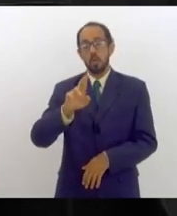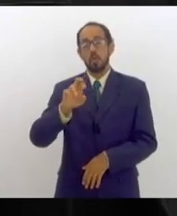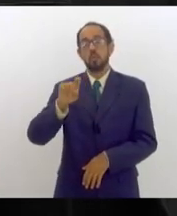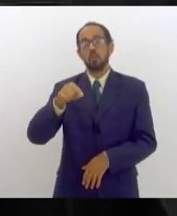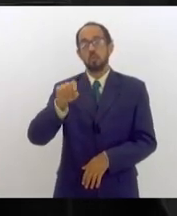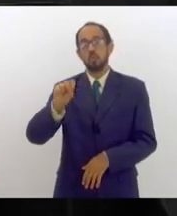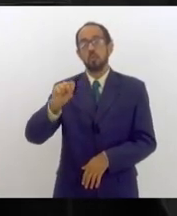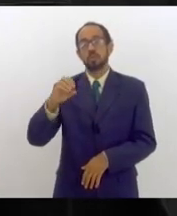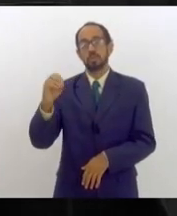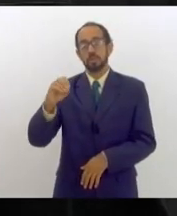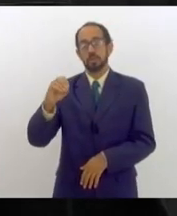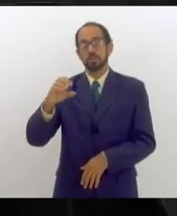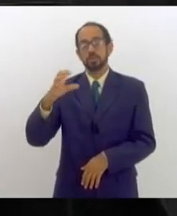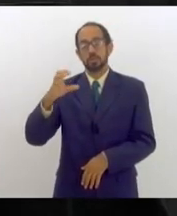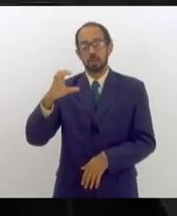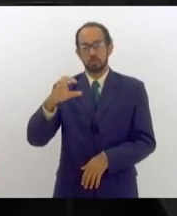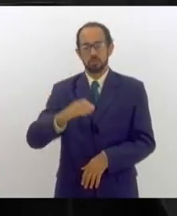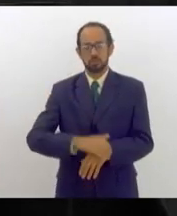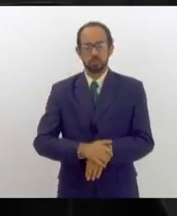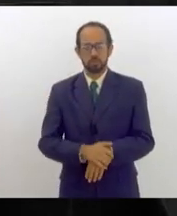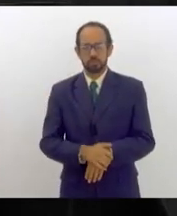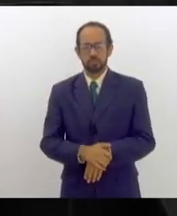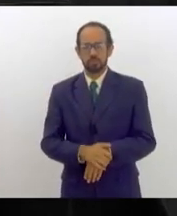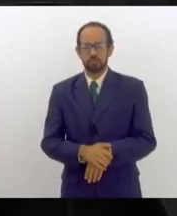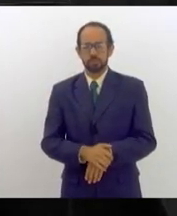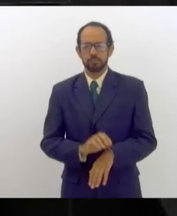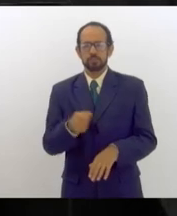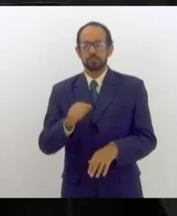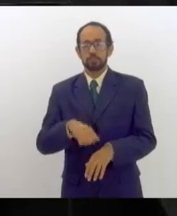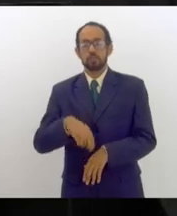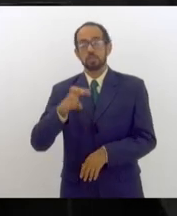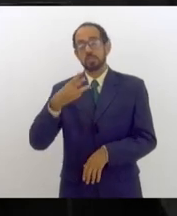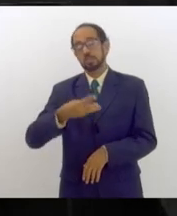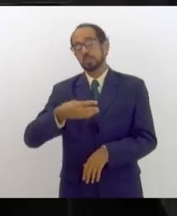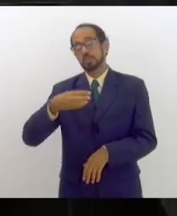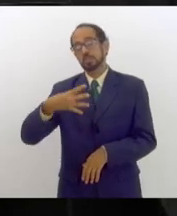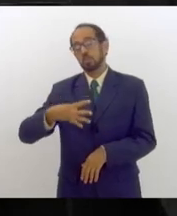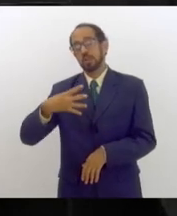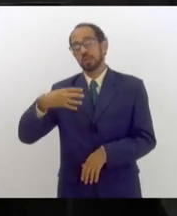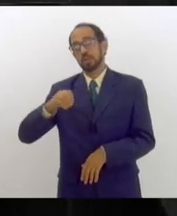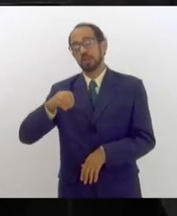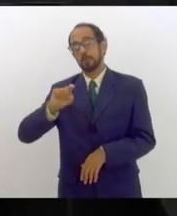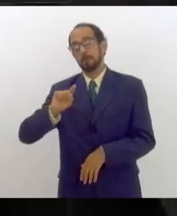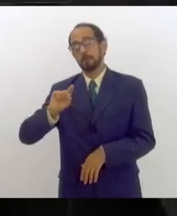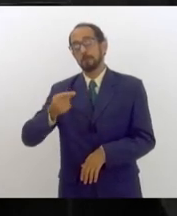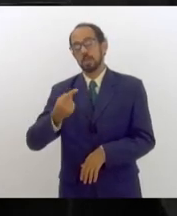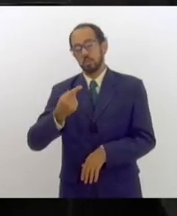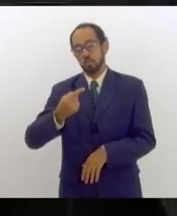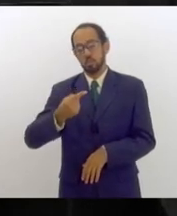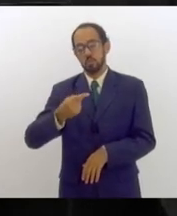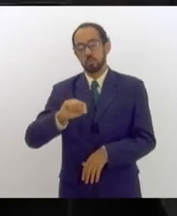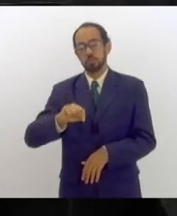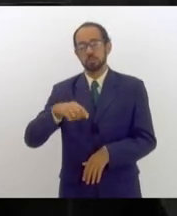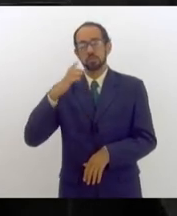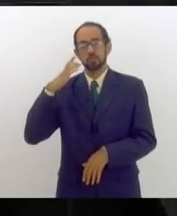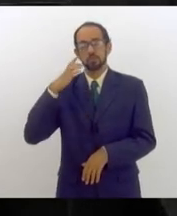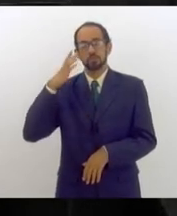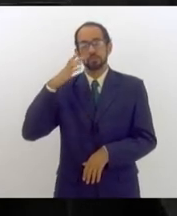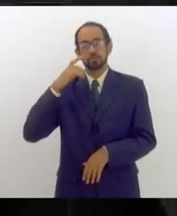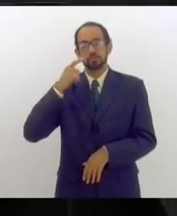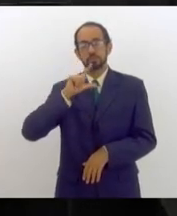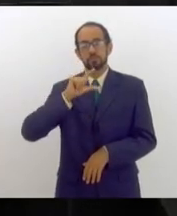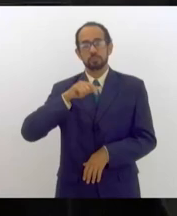os 340 mil passageiros facilmente atingiriam 500 mil